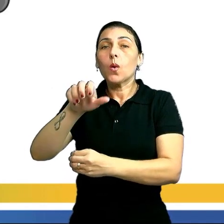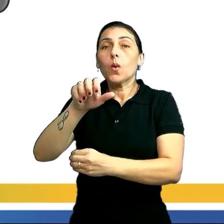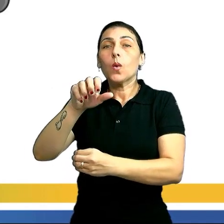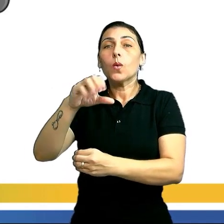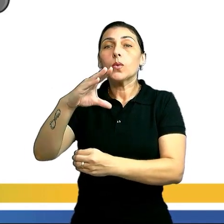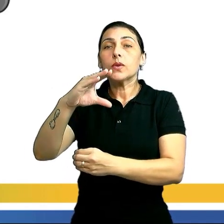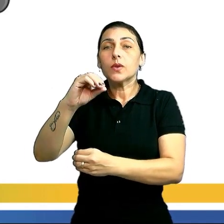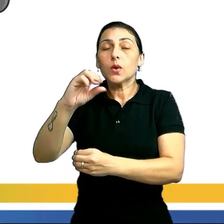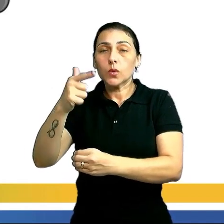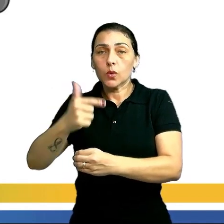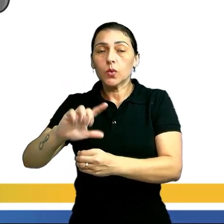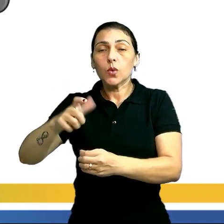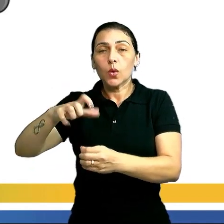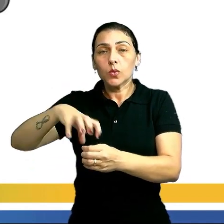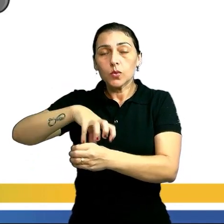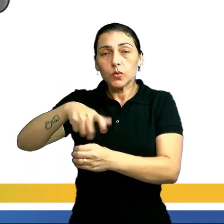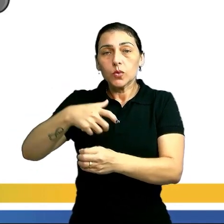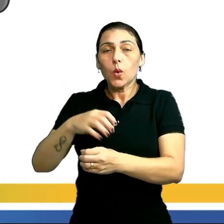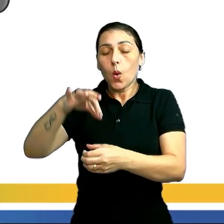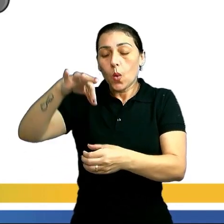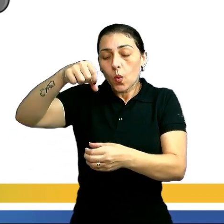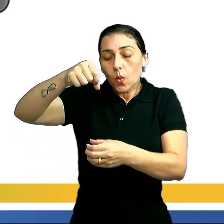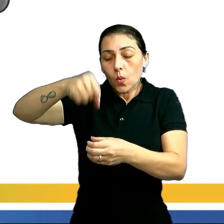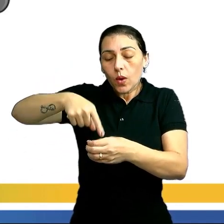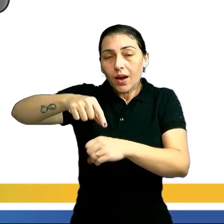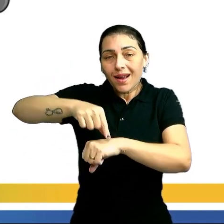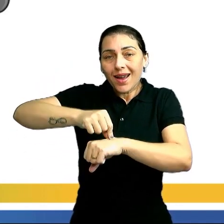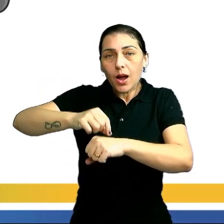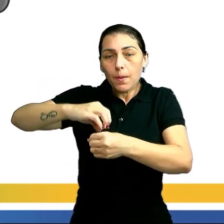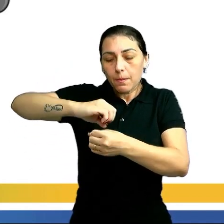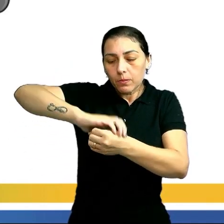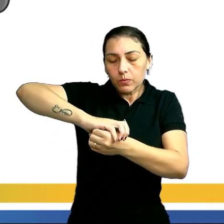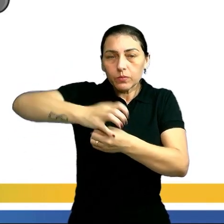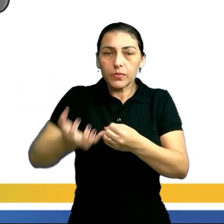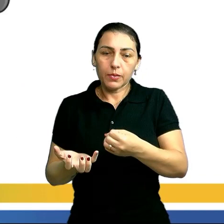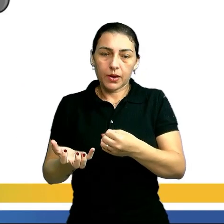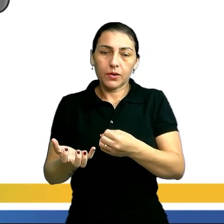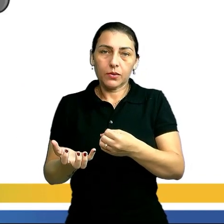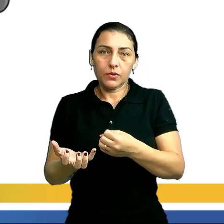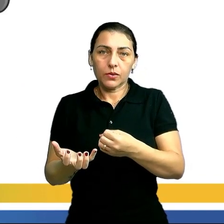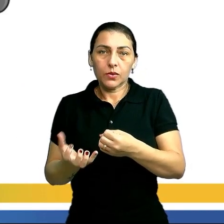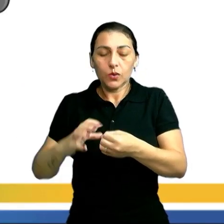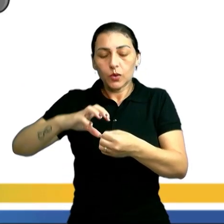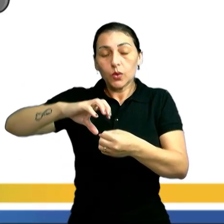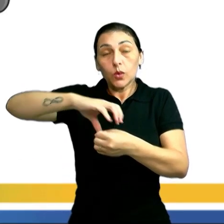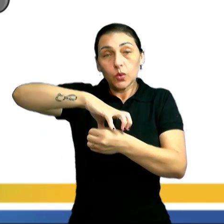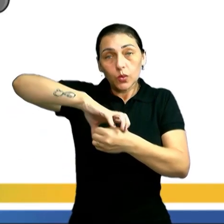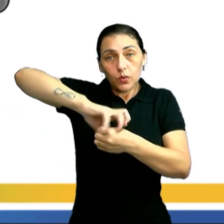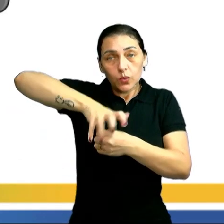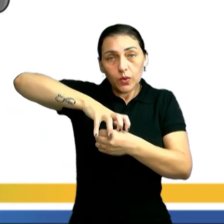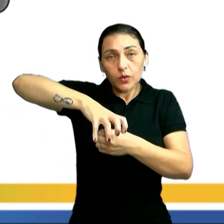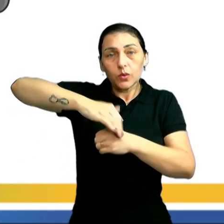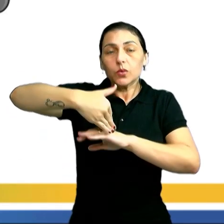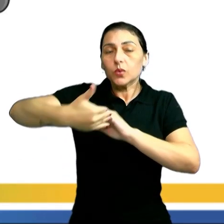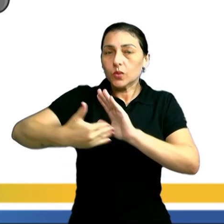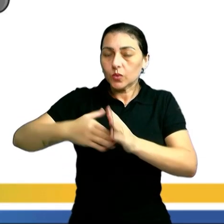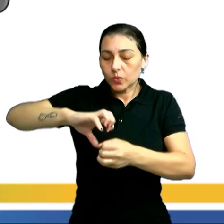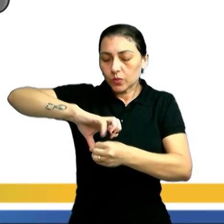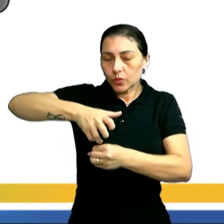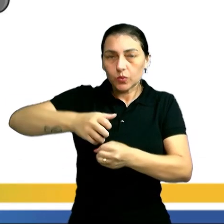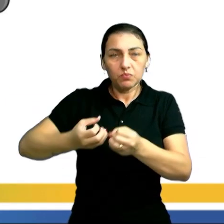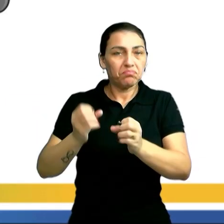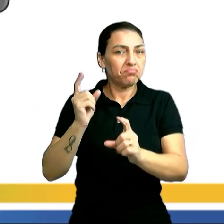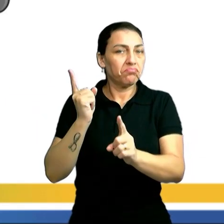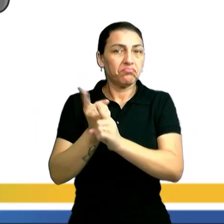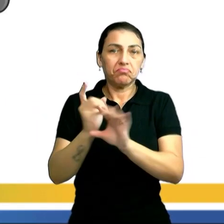deixou outros frascos com carne dentro, só que abertos. Nos frascos fechados totalmente, não